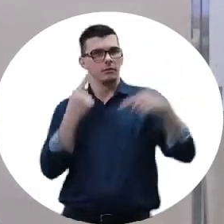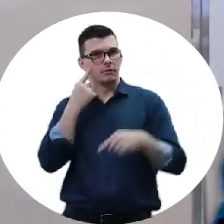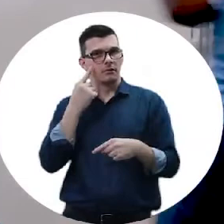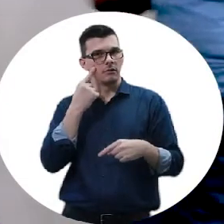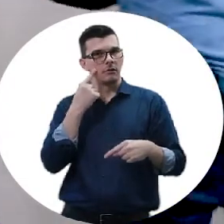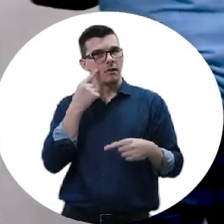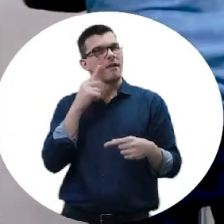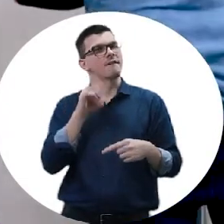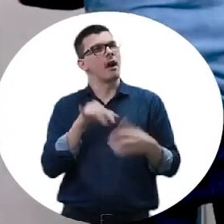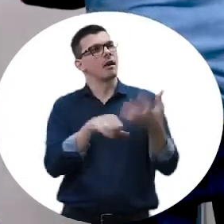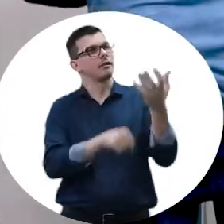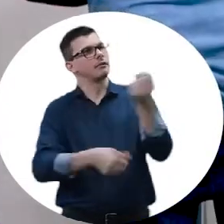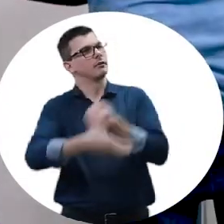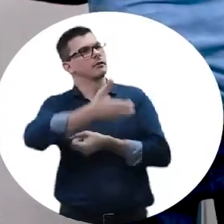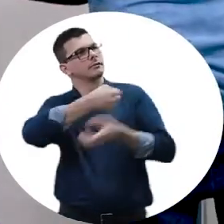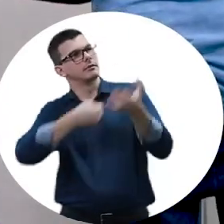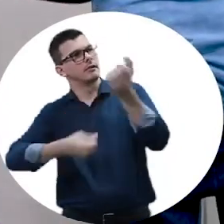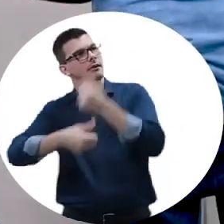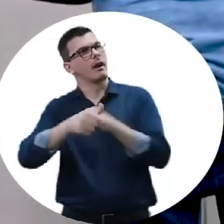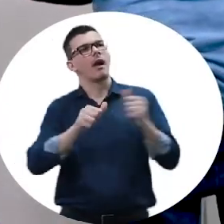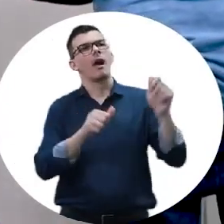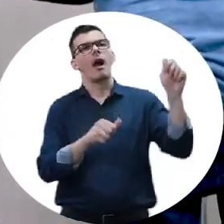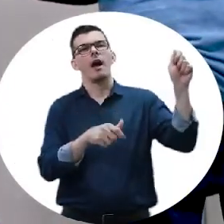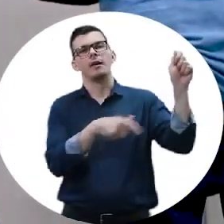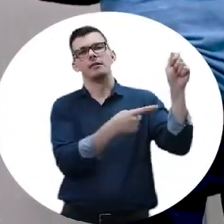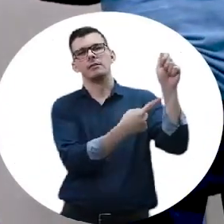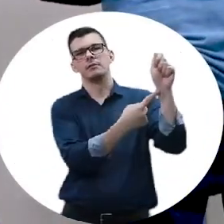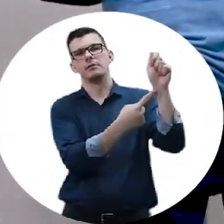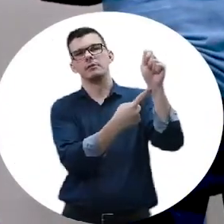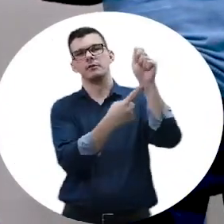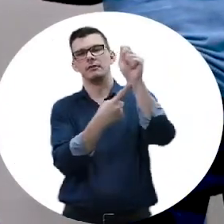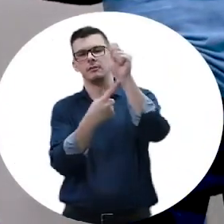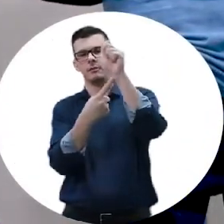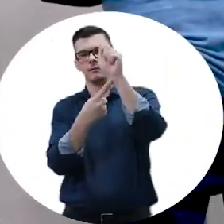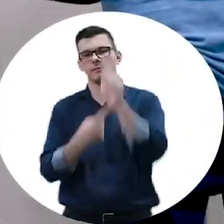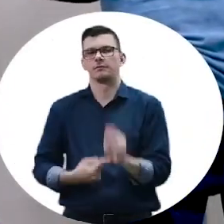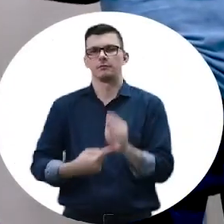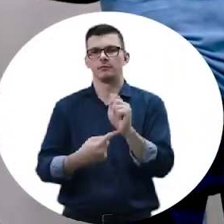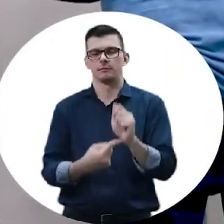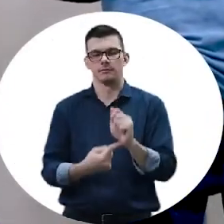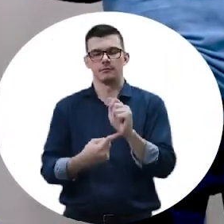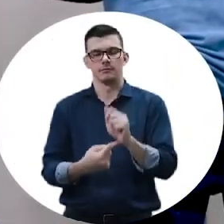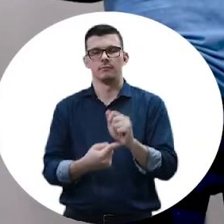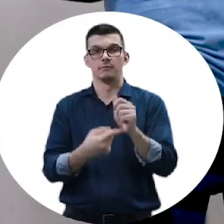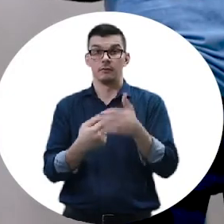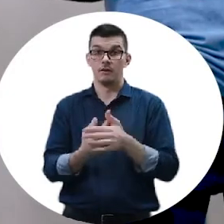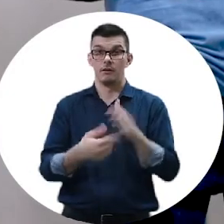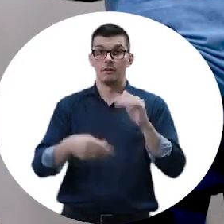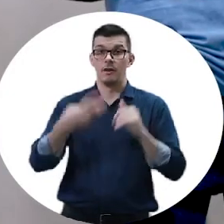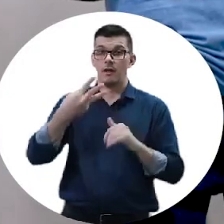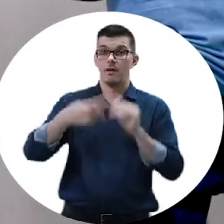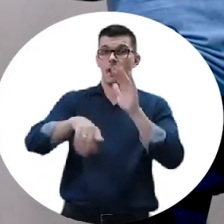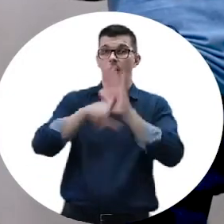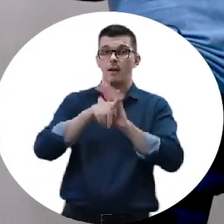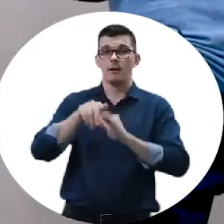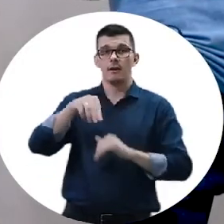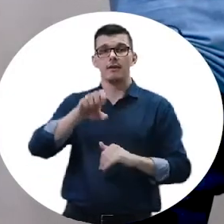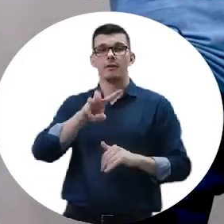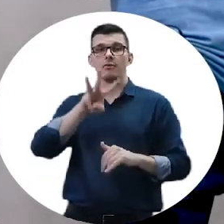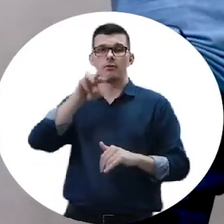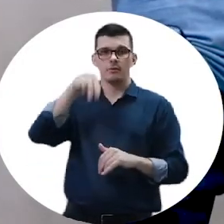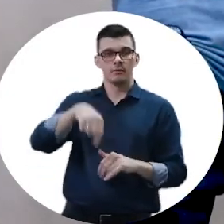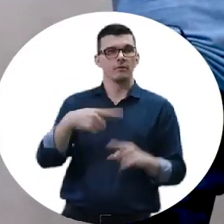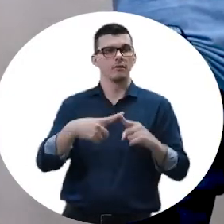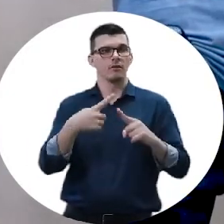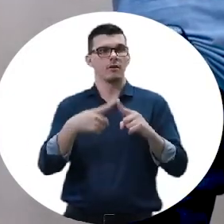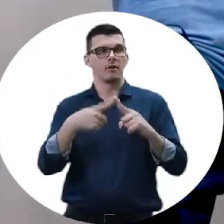puxar o A para cá. O A vai vir para cá. Ó. É a tração que B está fazendo em A. pela terceira lei de Newton, na outra ponta da corda,